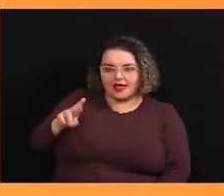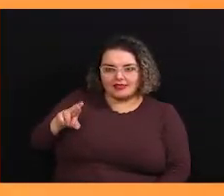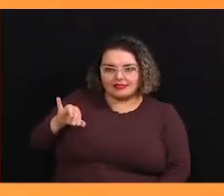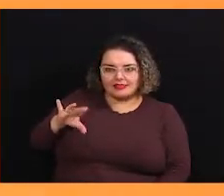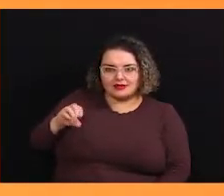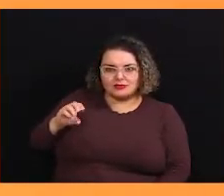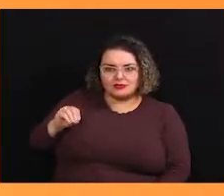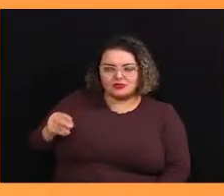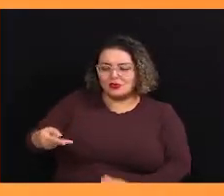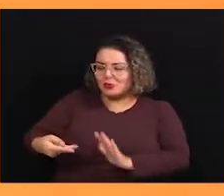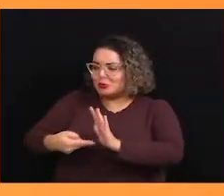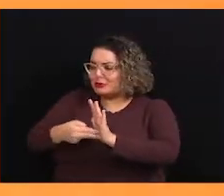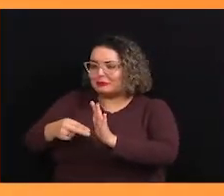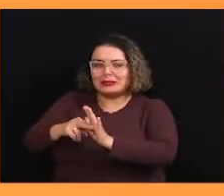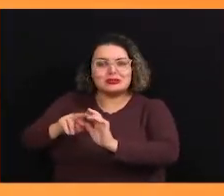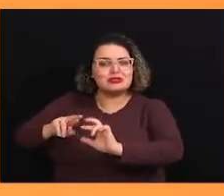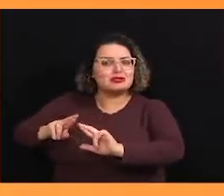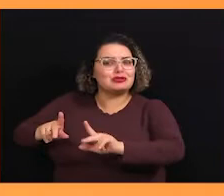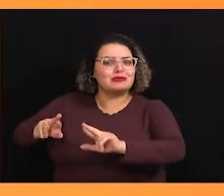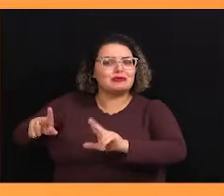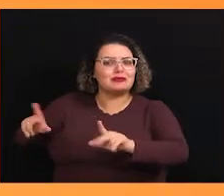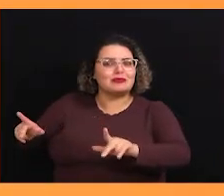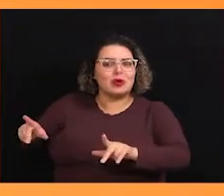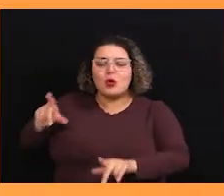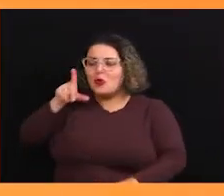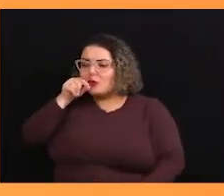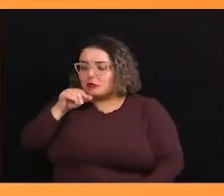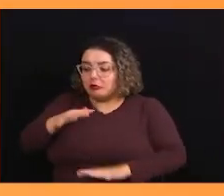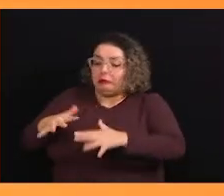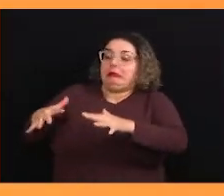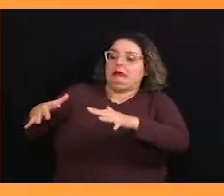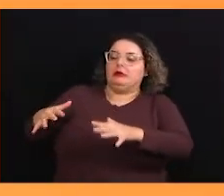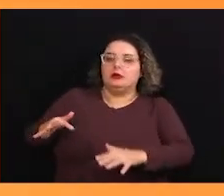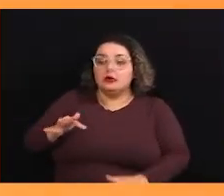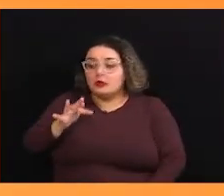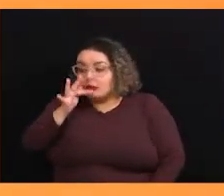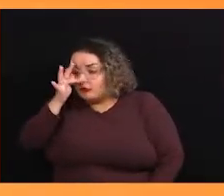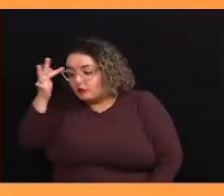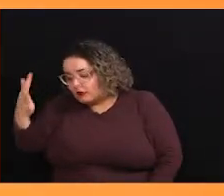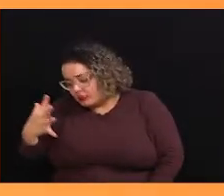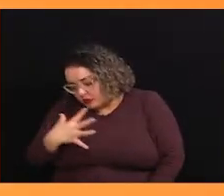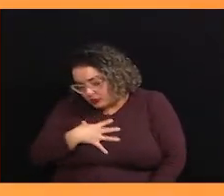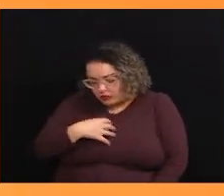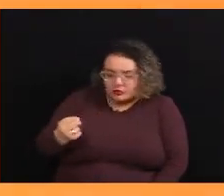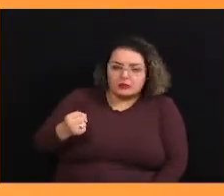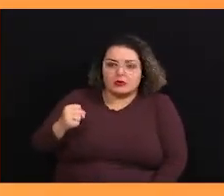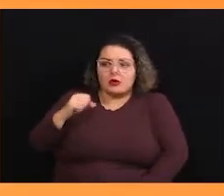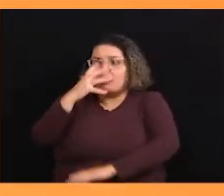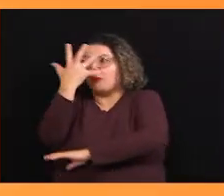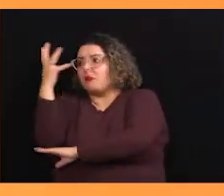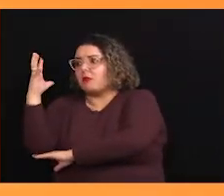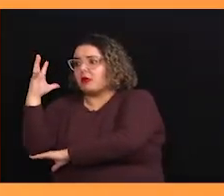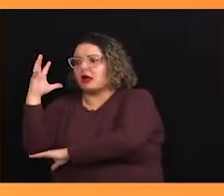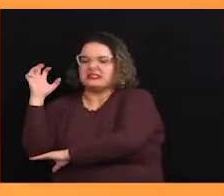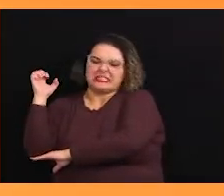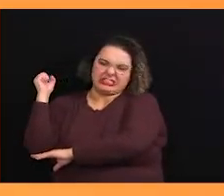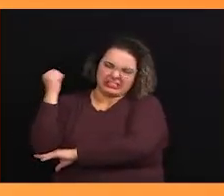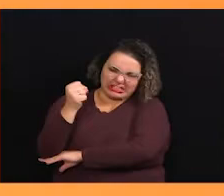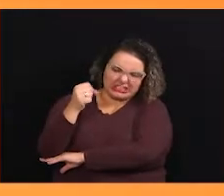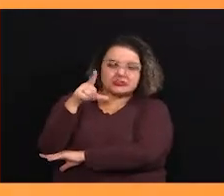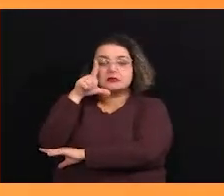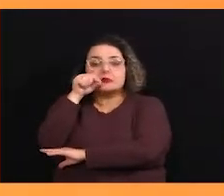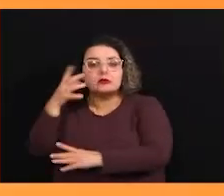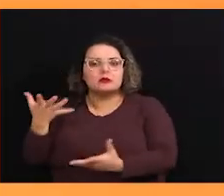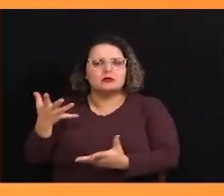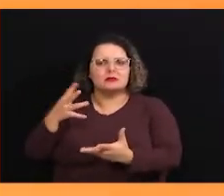faz sentido, né? Tudo é diferente, né? Corvos dão choque, flores são suicidas, árvores matam corvos,